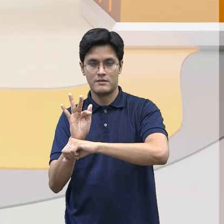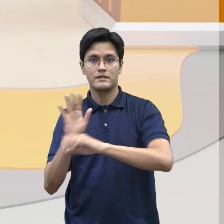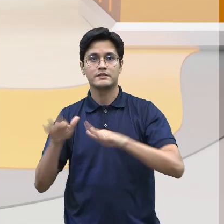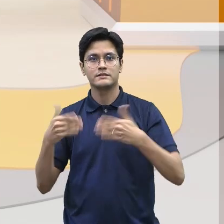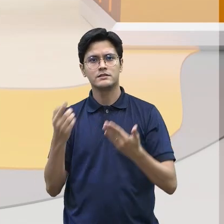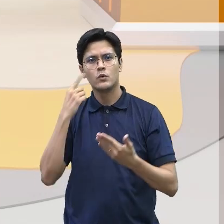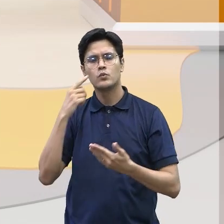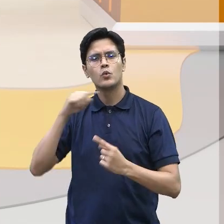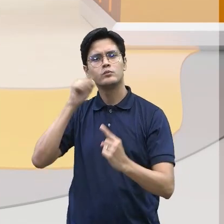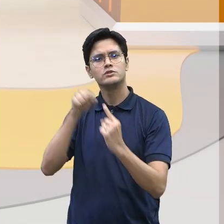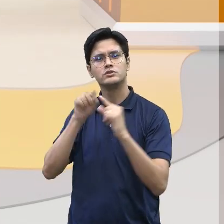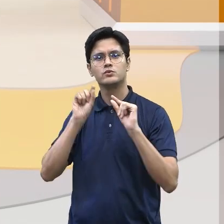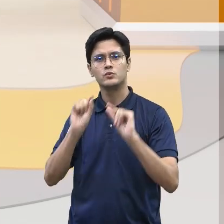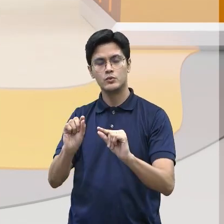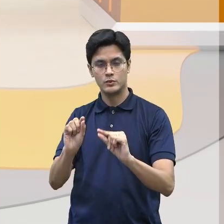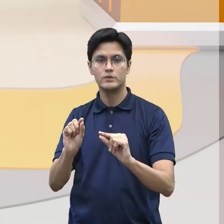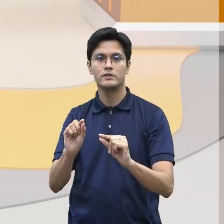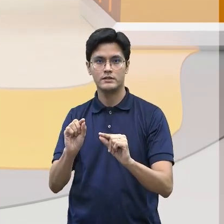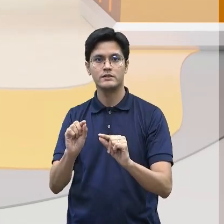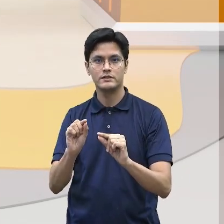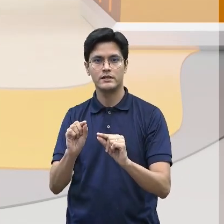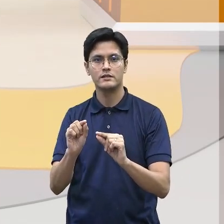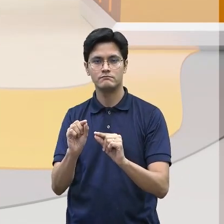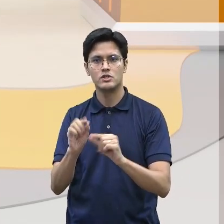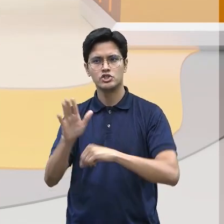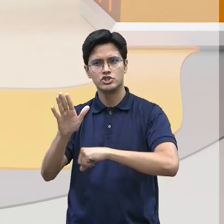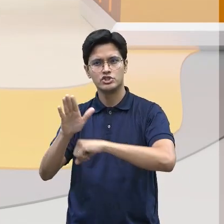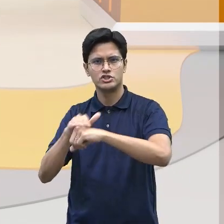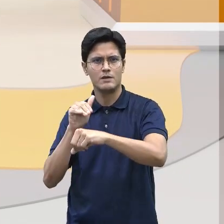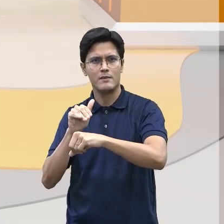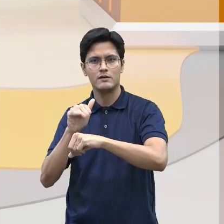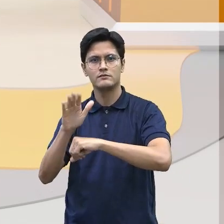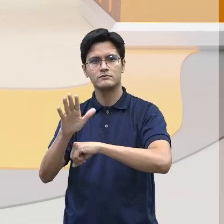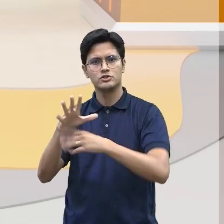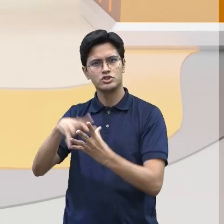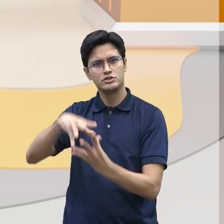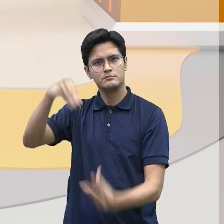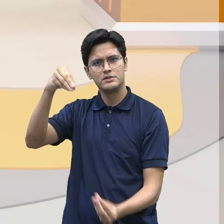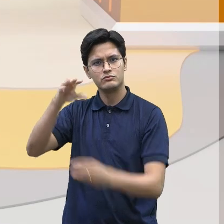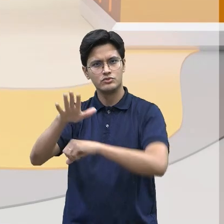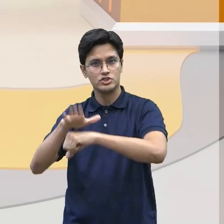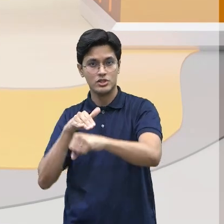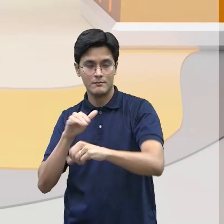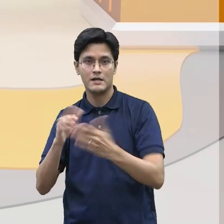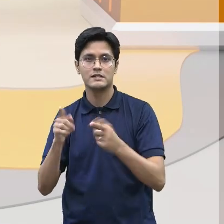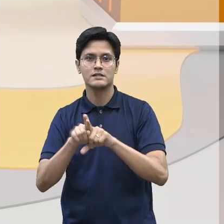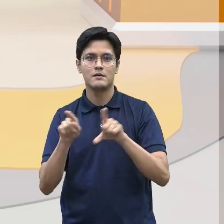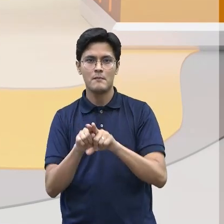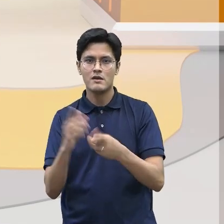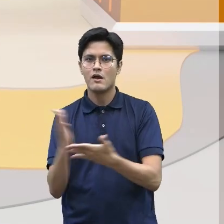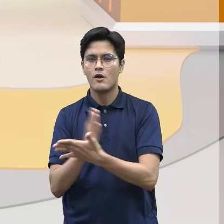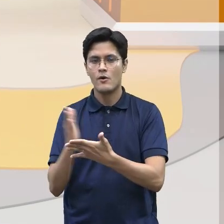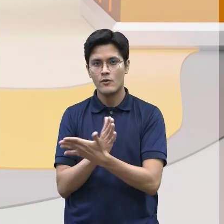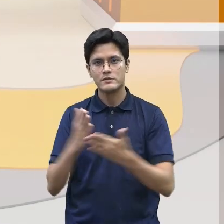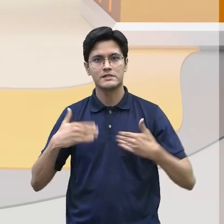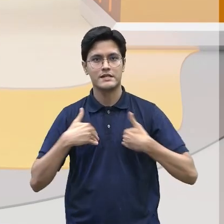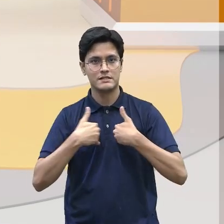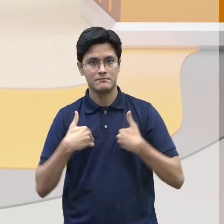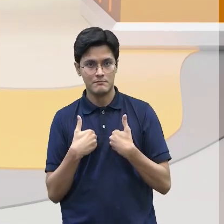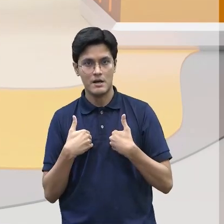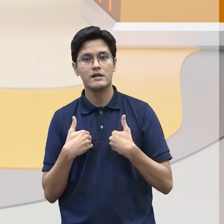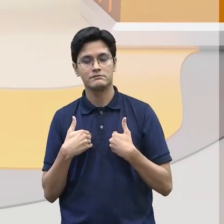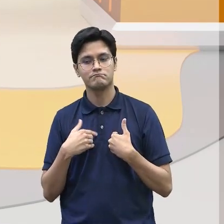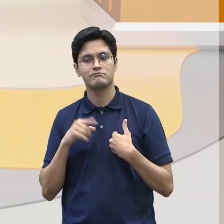era justamente para evocar seus espíritos e, no caso aqui, de alguns animais que